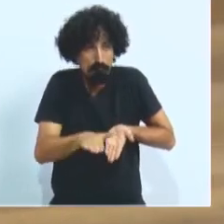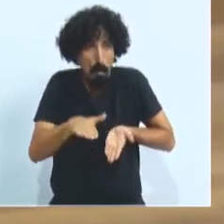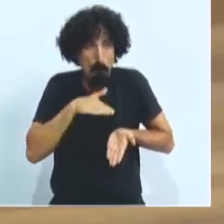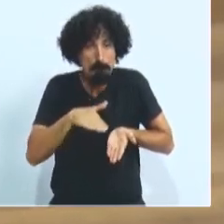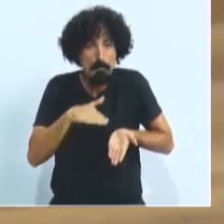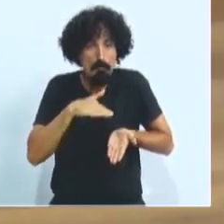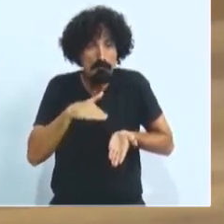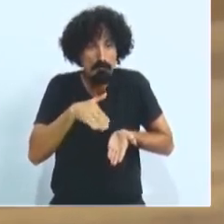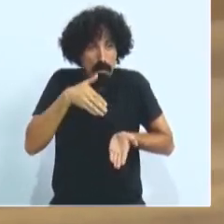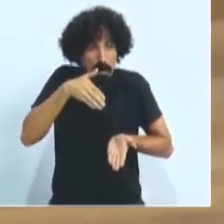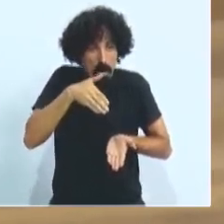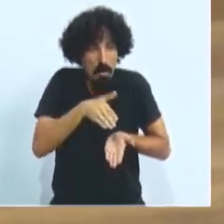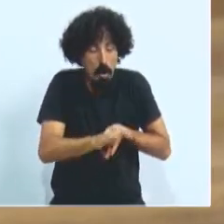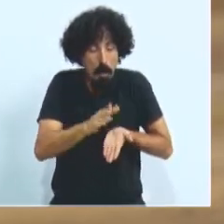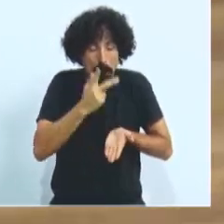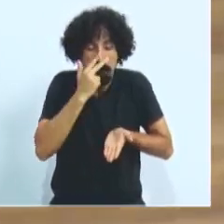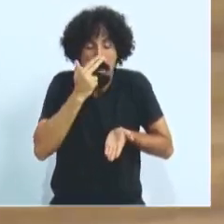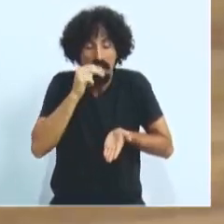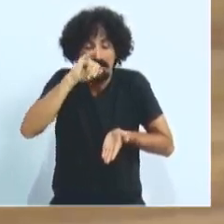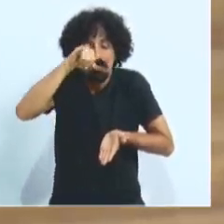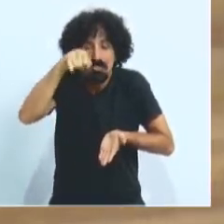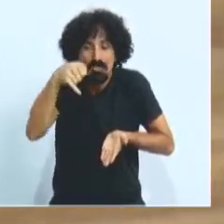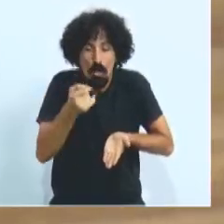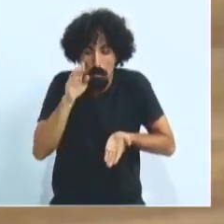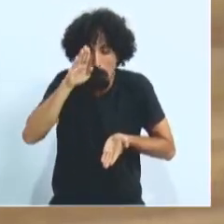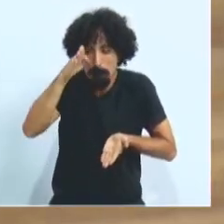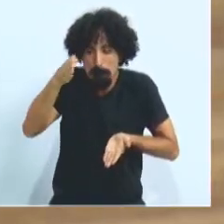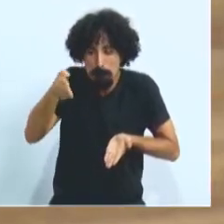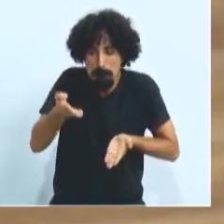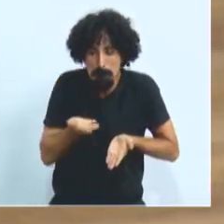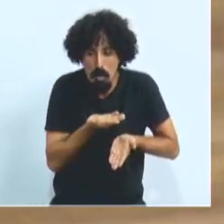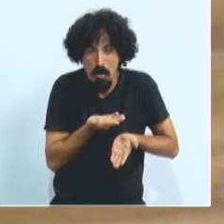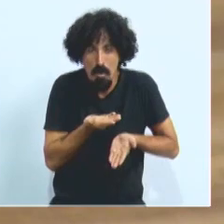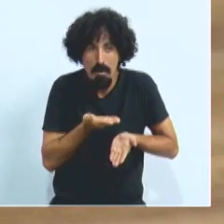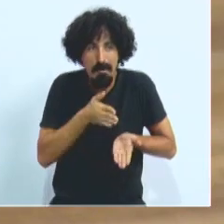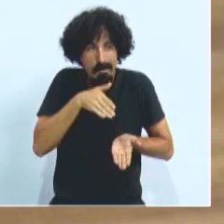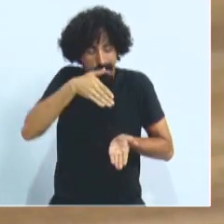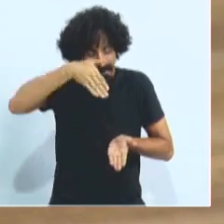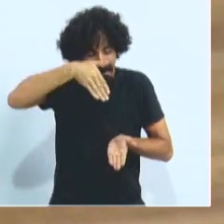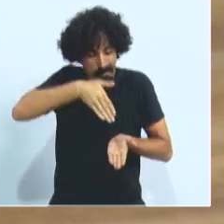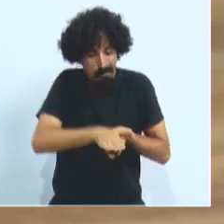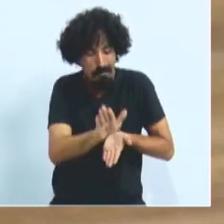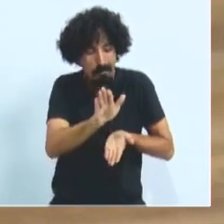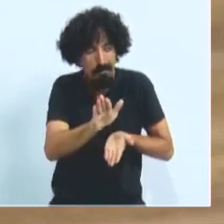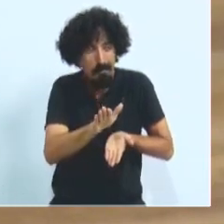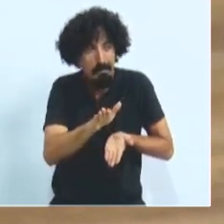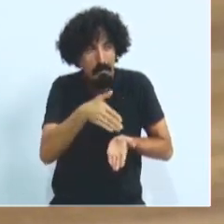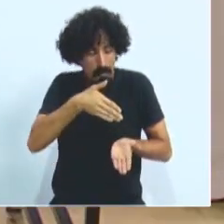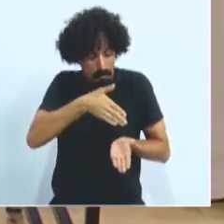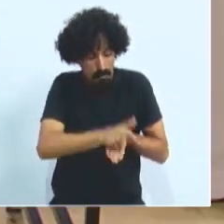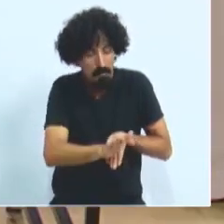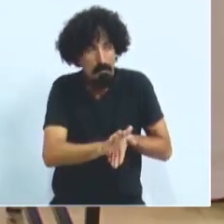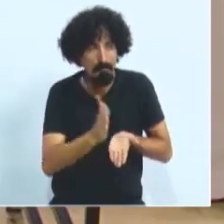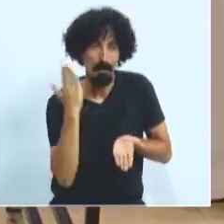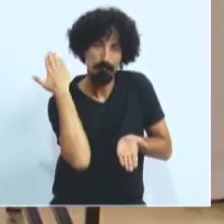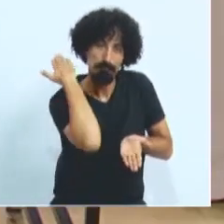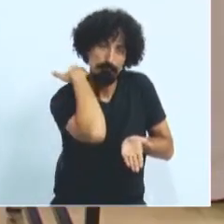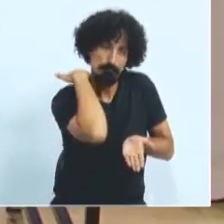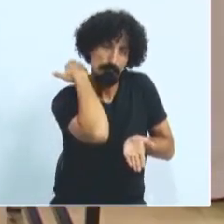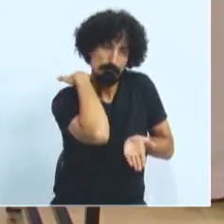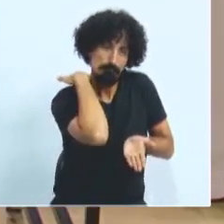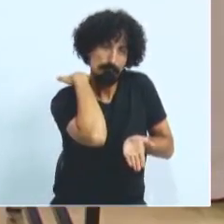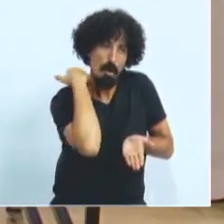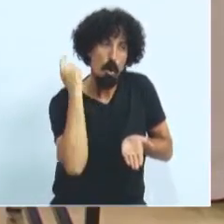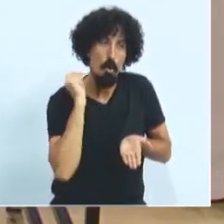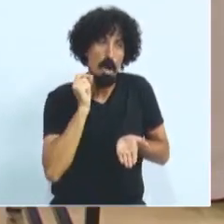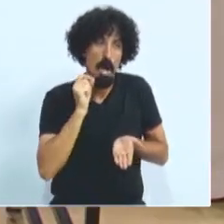pancadas na forma de J, com essa parte aqui da maior parte intercostal. Ela vai bater Sempre forçando